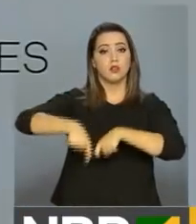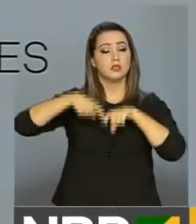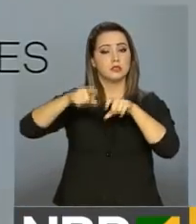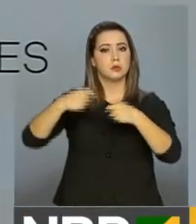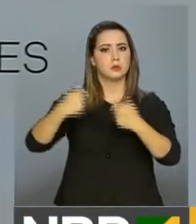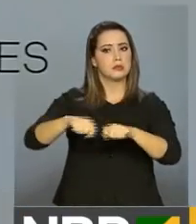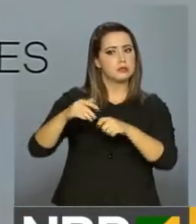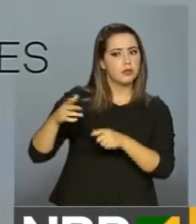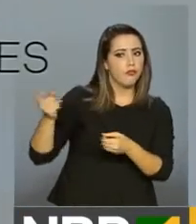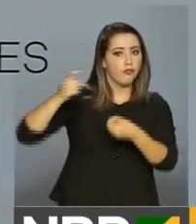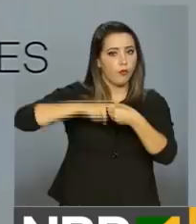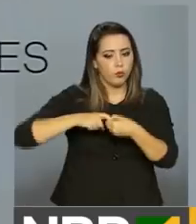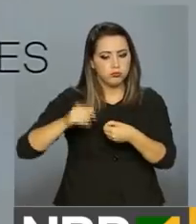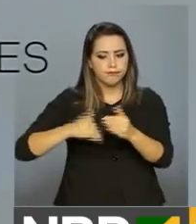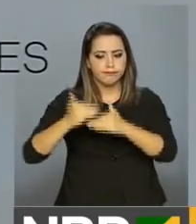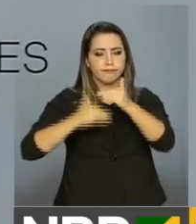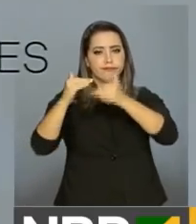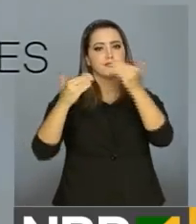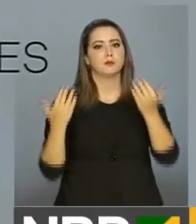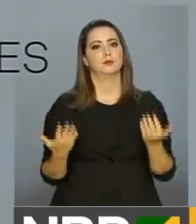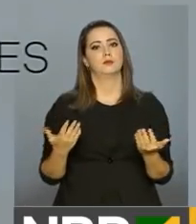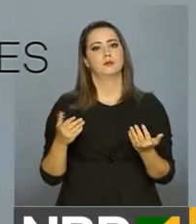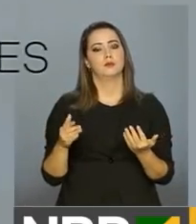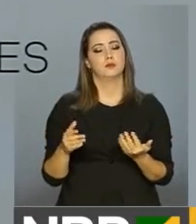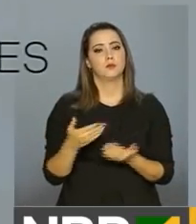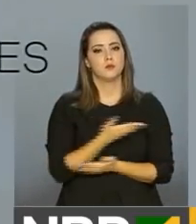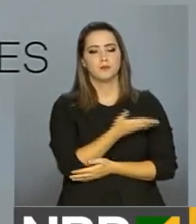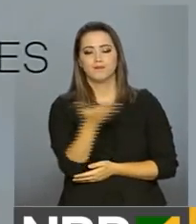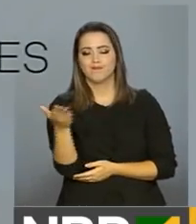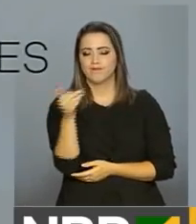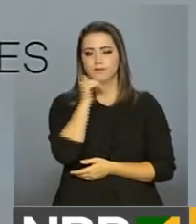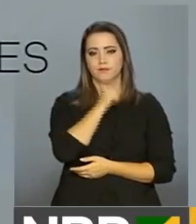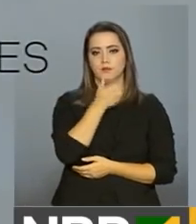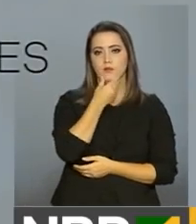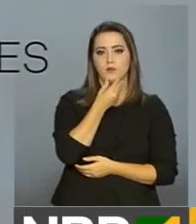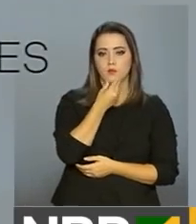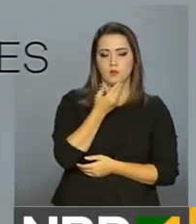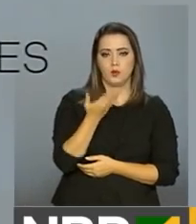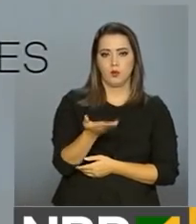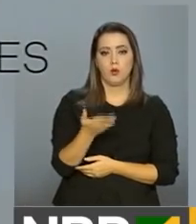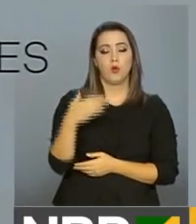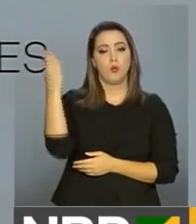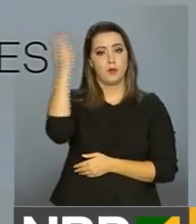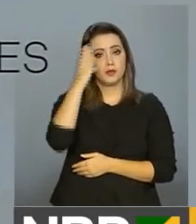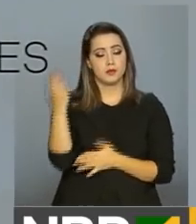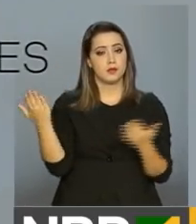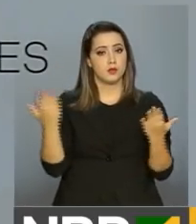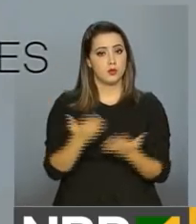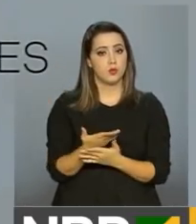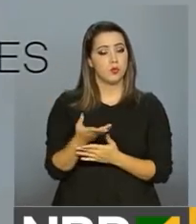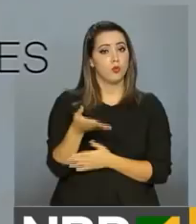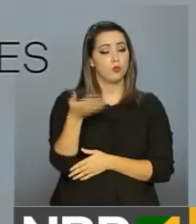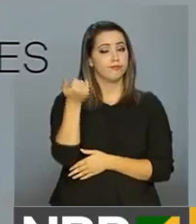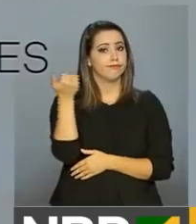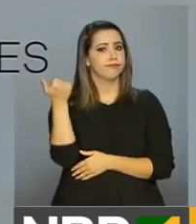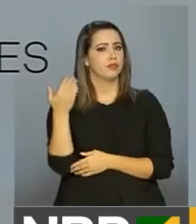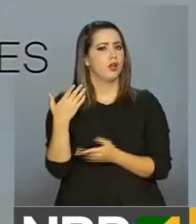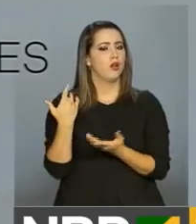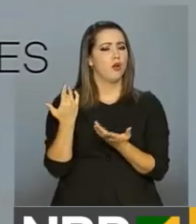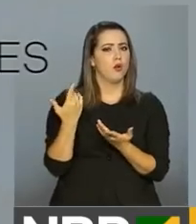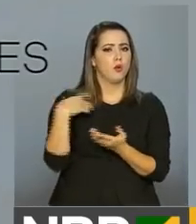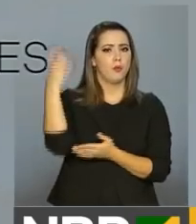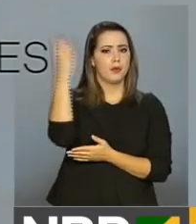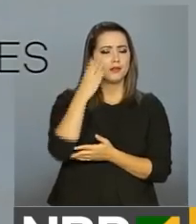urgente resgatar. Senhoras e senhores, o Brasil de hoje deixou para trás a recessão.